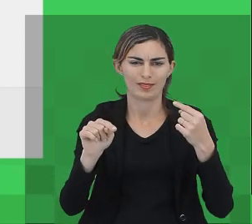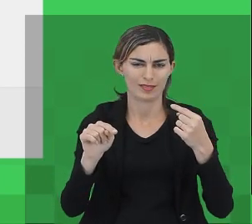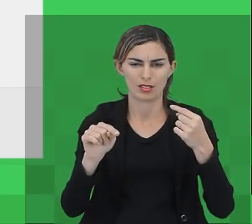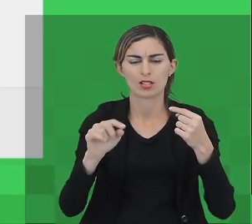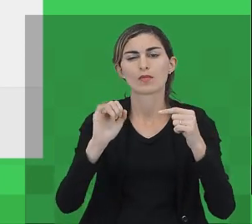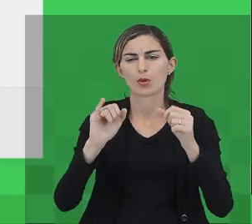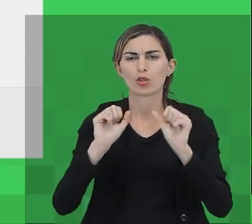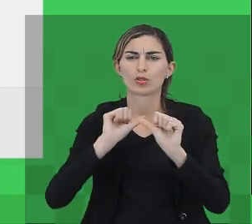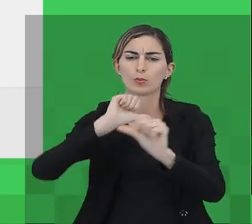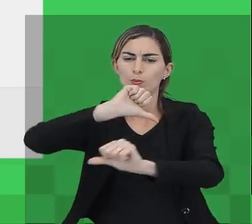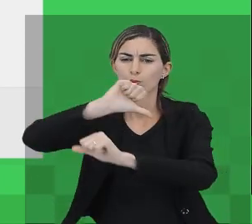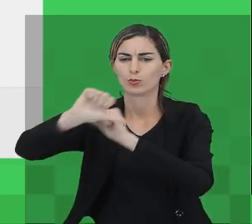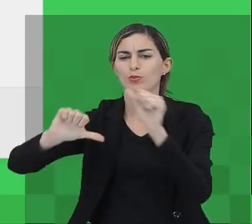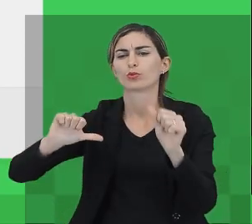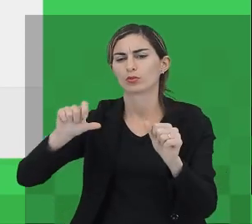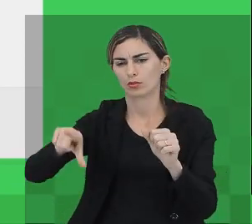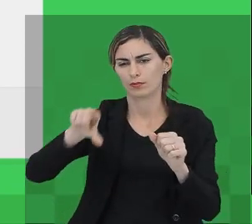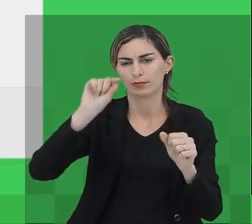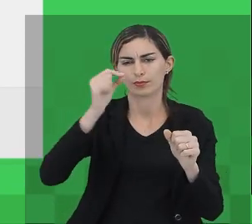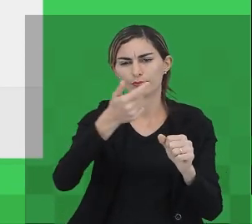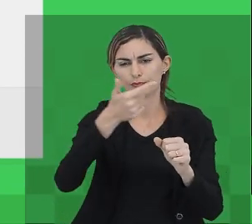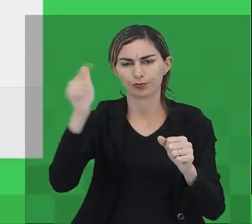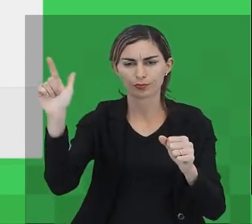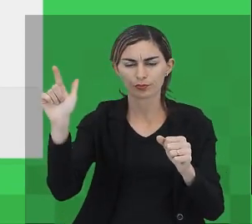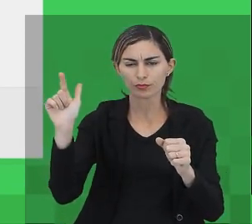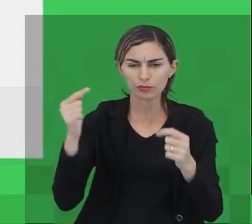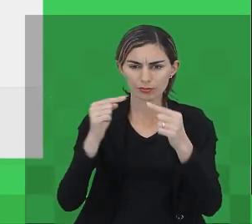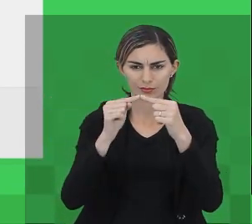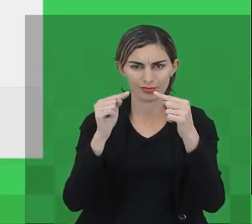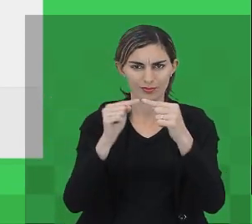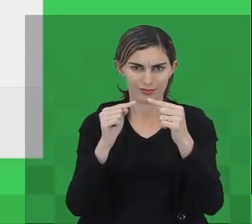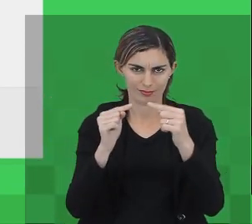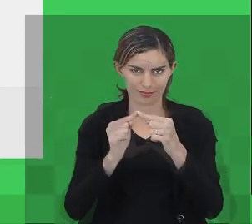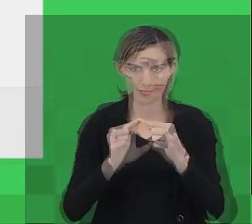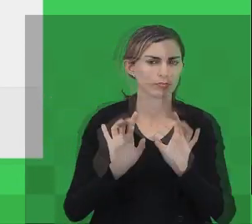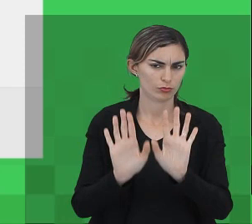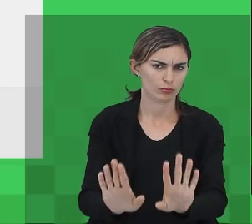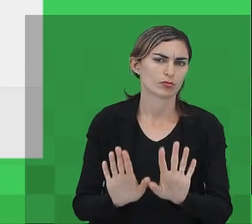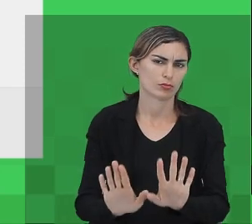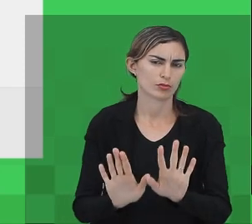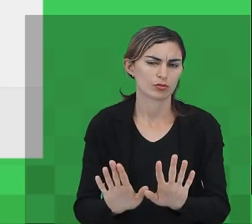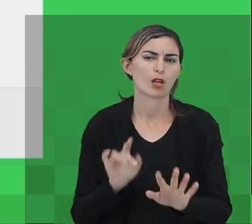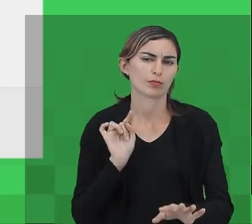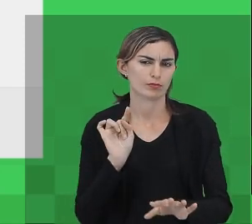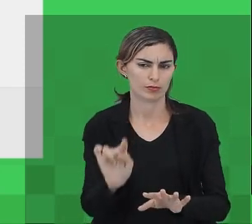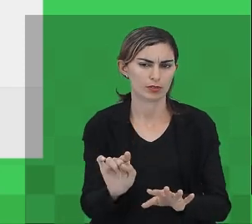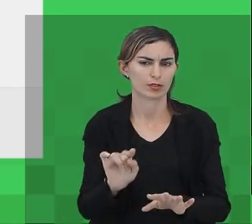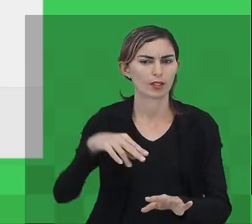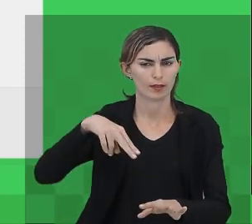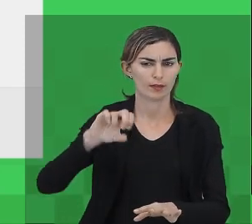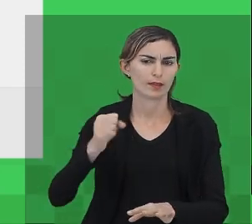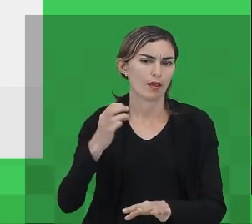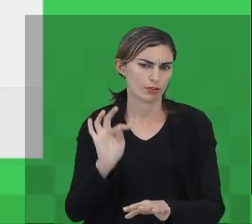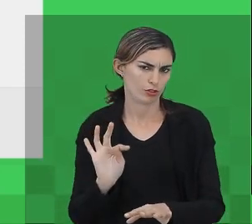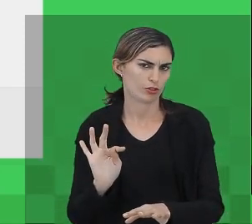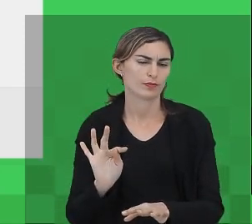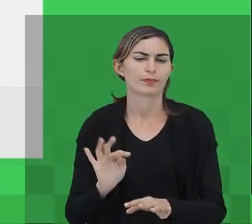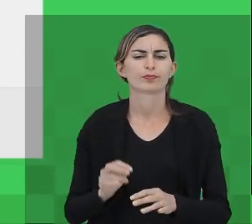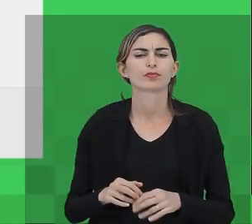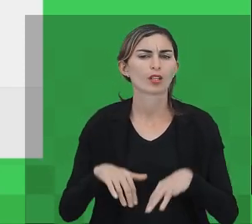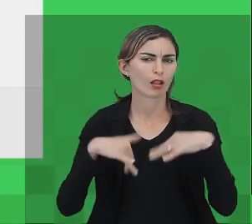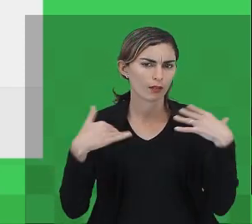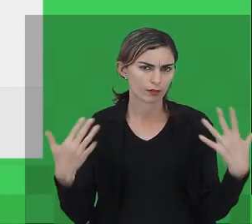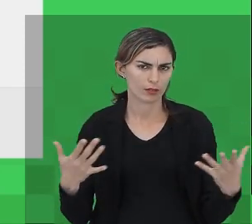vai conseguir rodar. Se você quiser mudar, aí você pode escolher aqui. Eu vou deixar como está. Clicar em